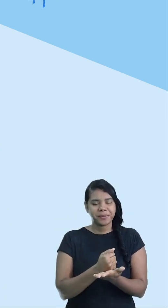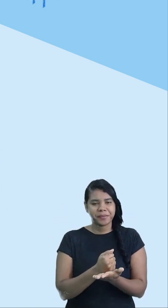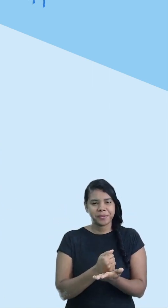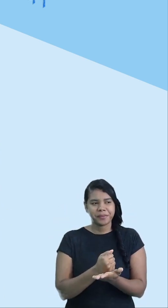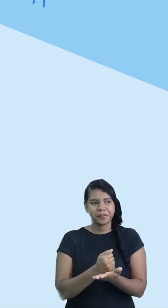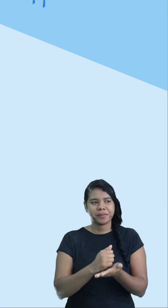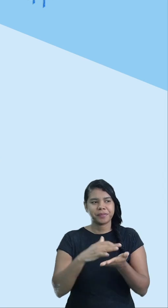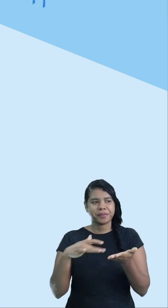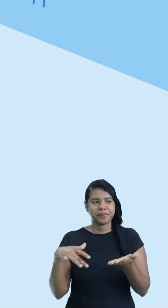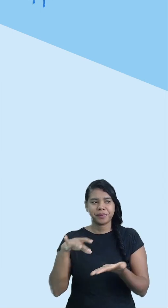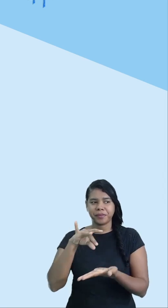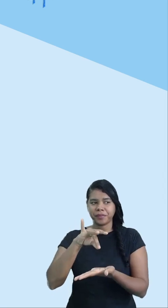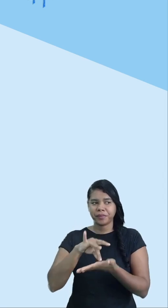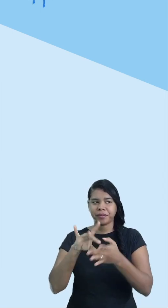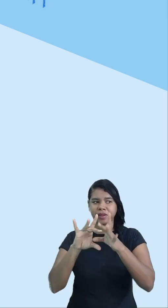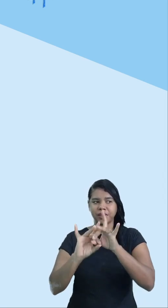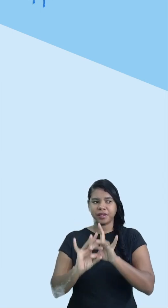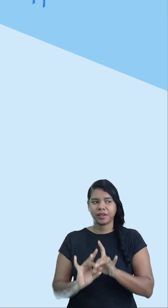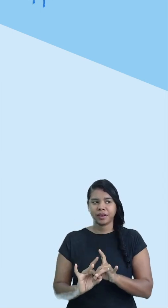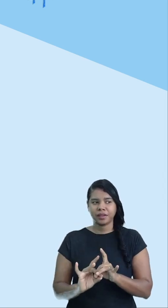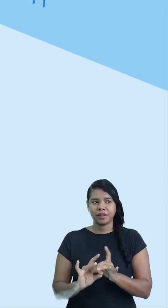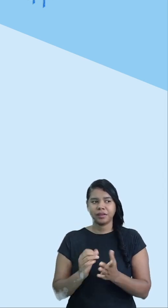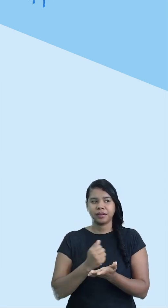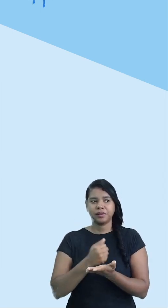o conceito, ao conteúdo do documento.